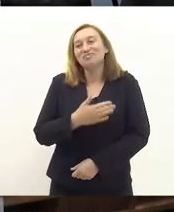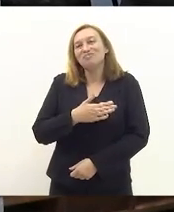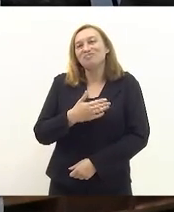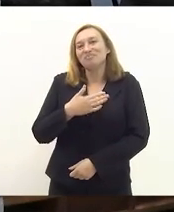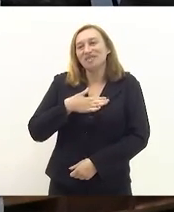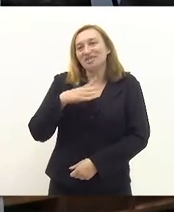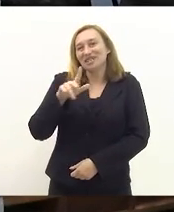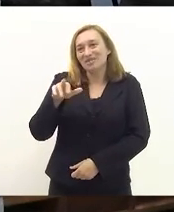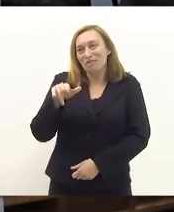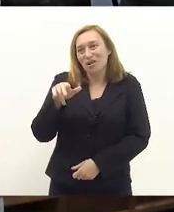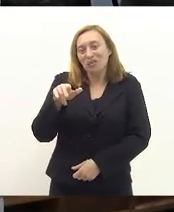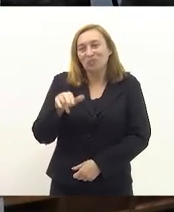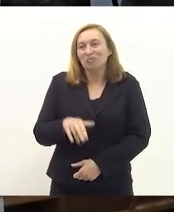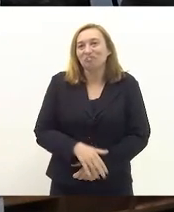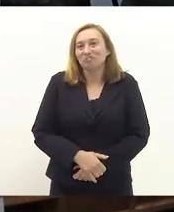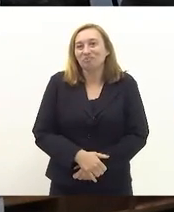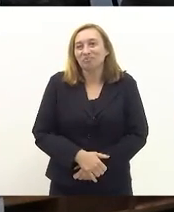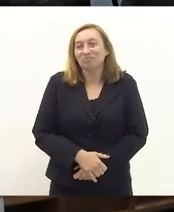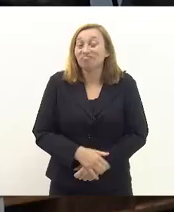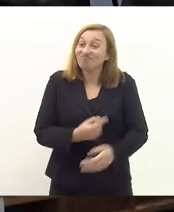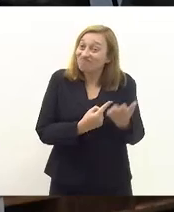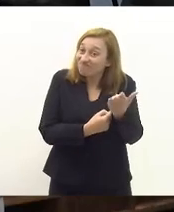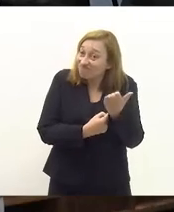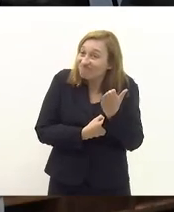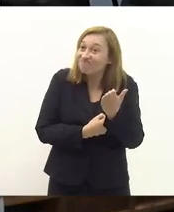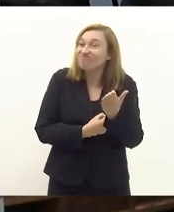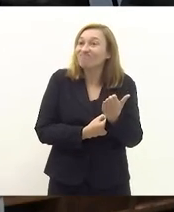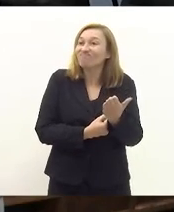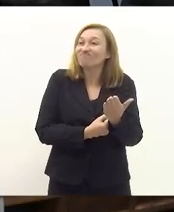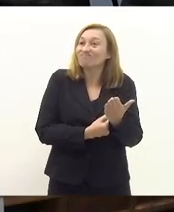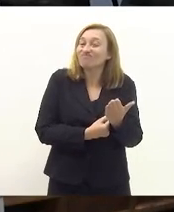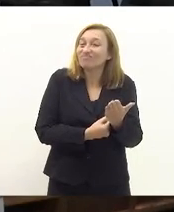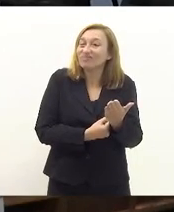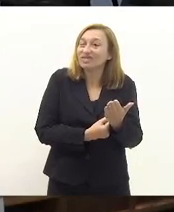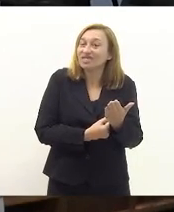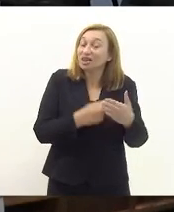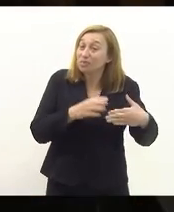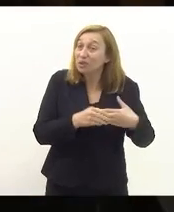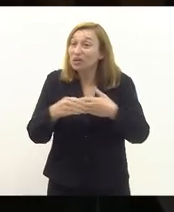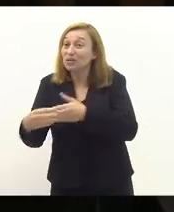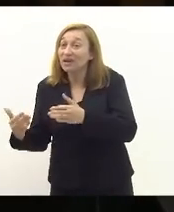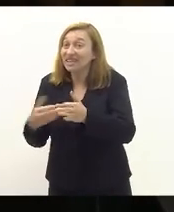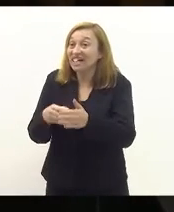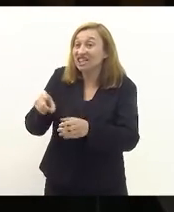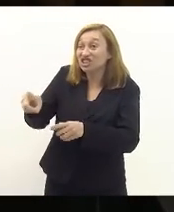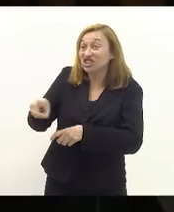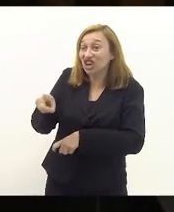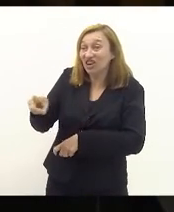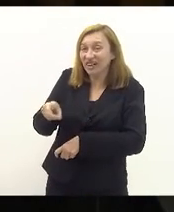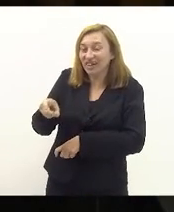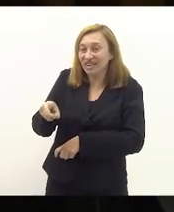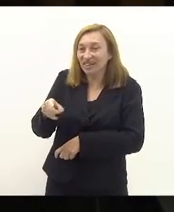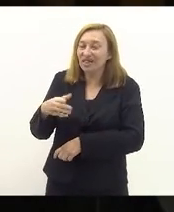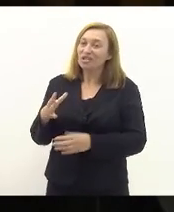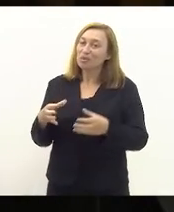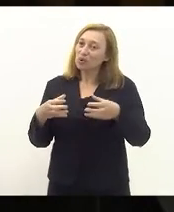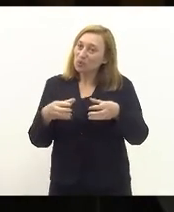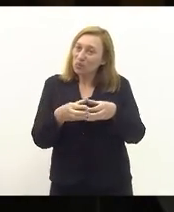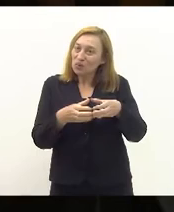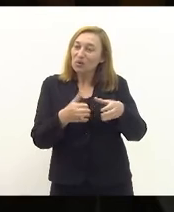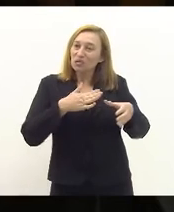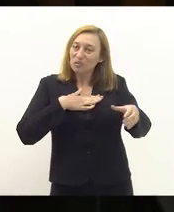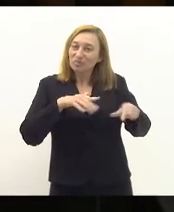irmão o que me ajudou muito que me levou para Xerém e eu falo isso com meu grupo de trabalho